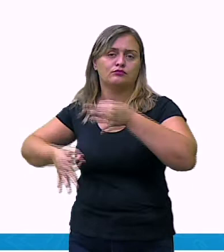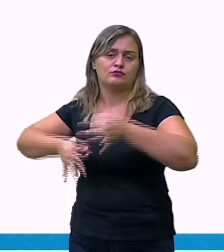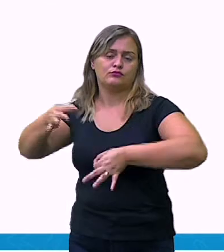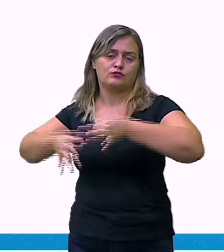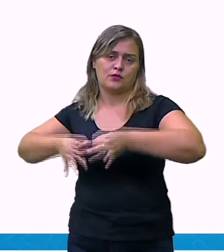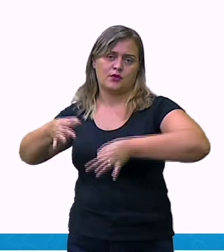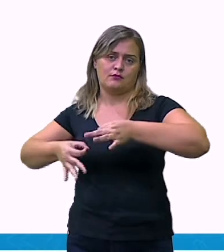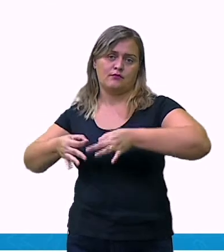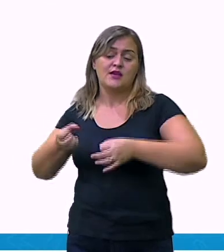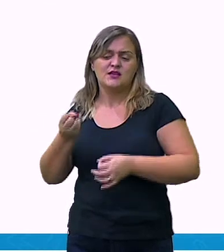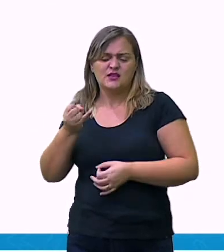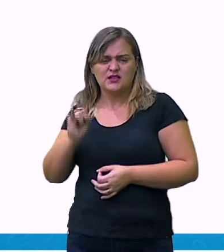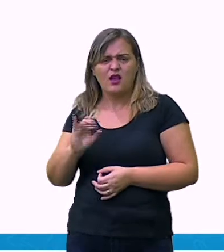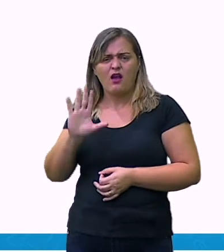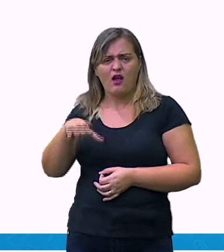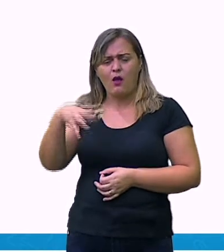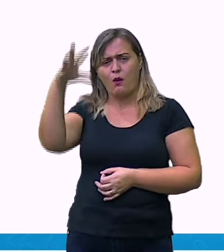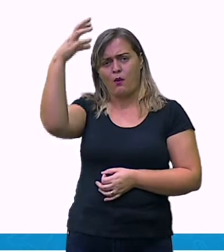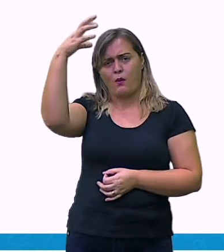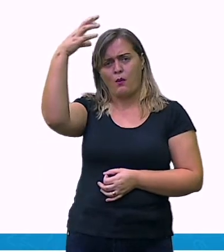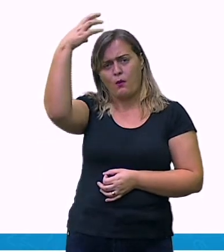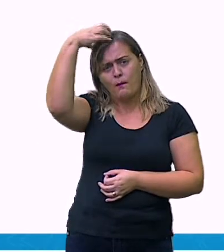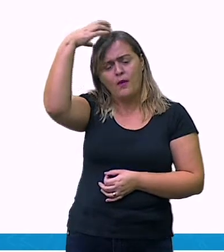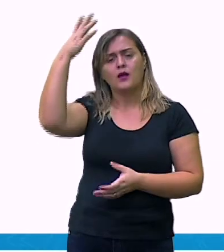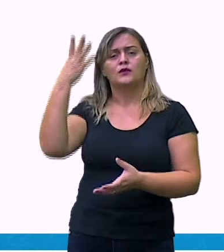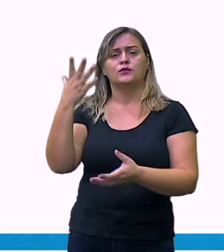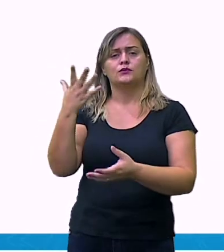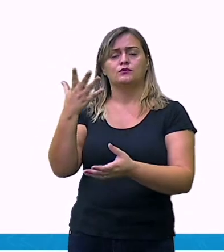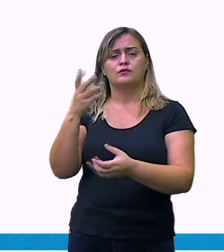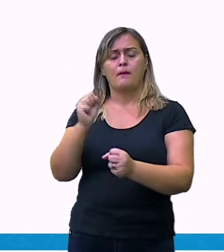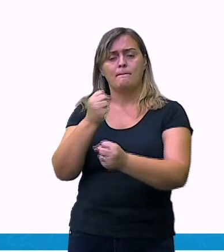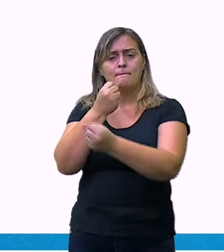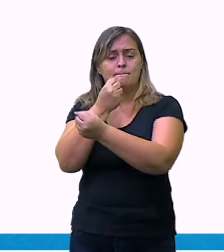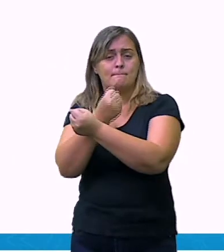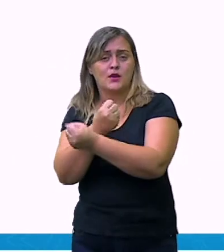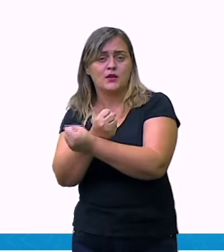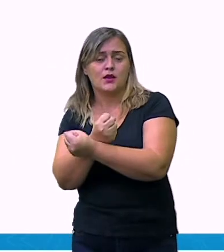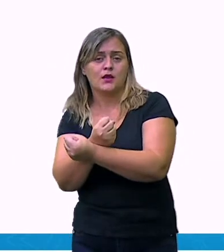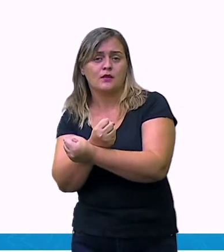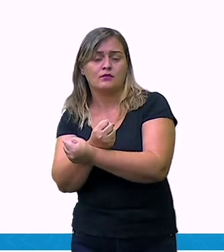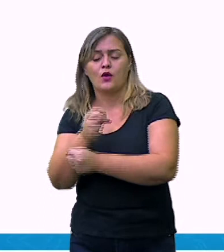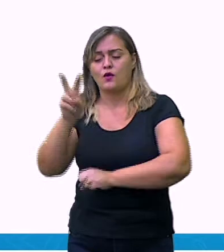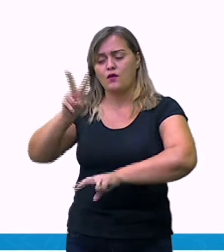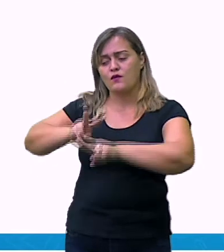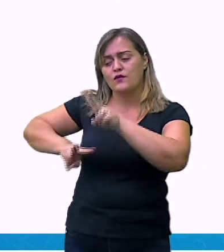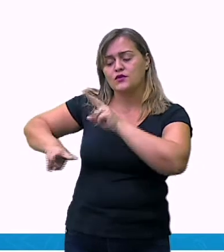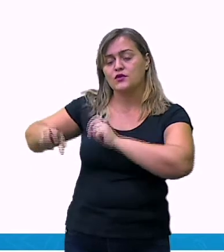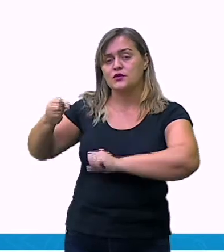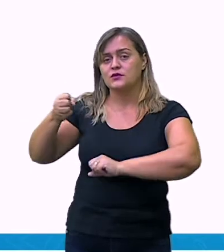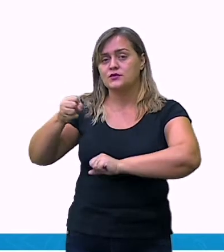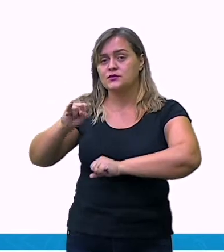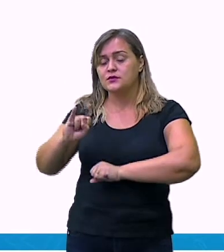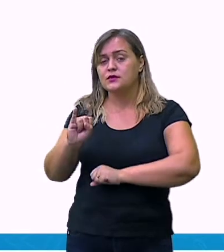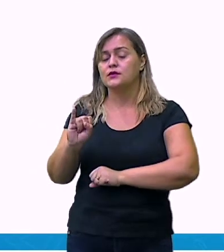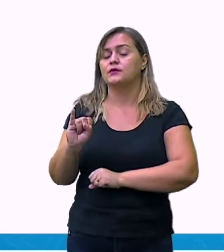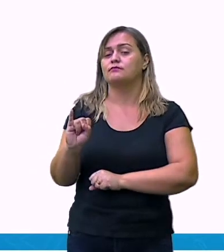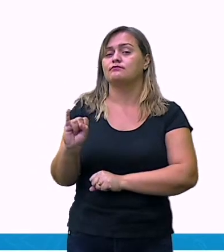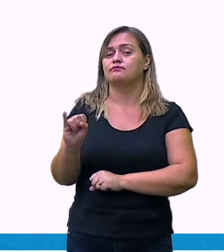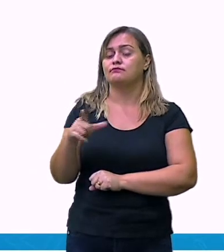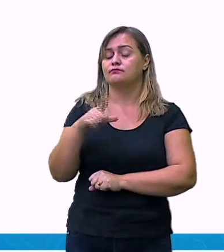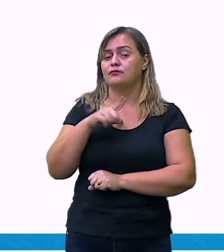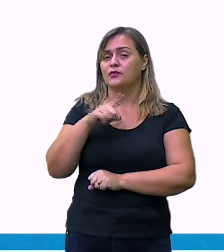todo rigor desnecessário à guarda da sua pessoa deverá ser severamente reprimido pela